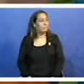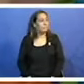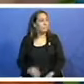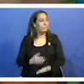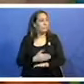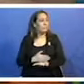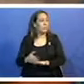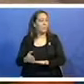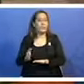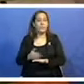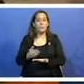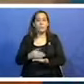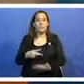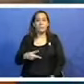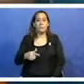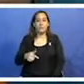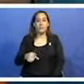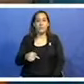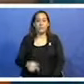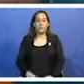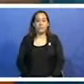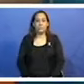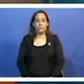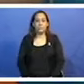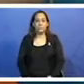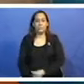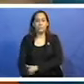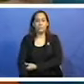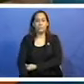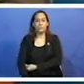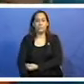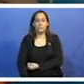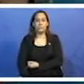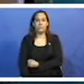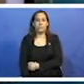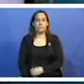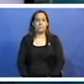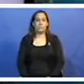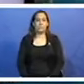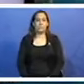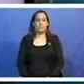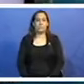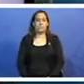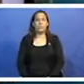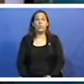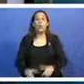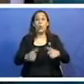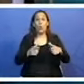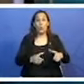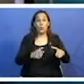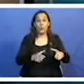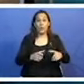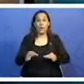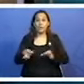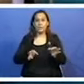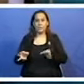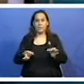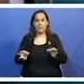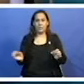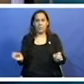Continuando, página 27. Colocou? Lendo comigo. O salão já estava pronto.